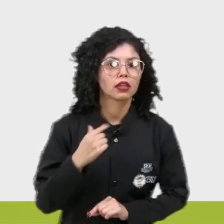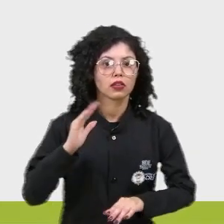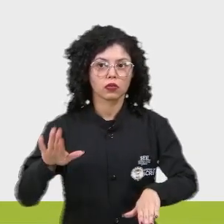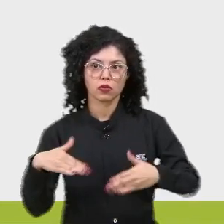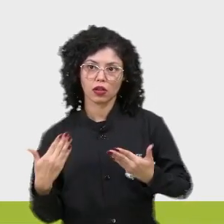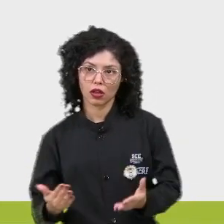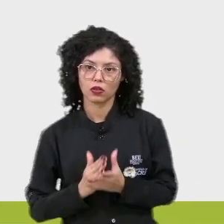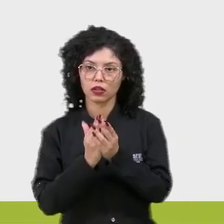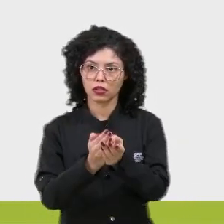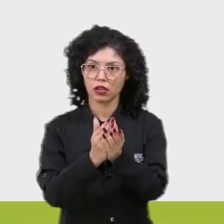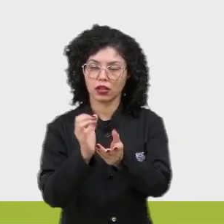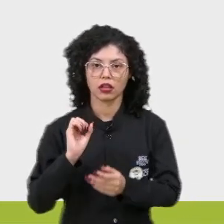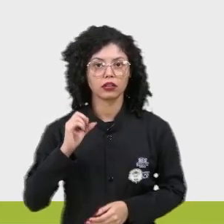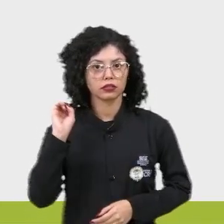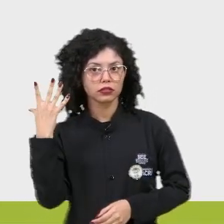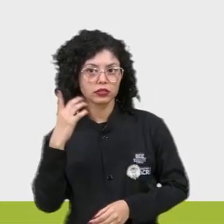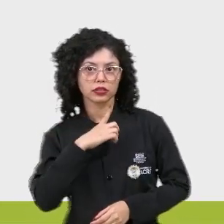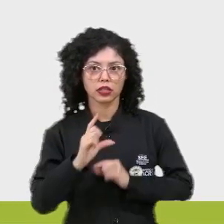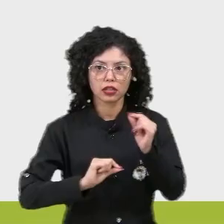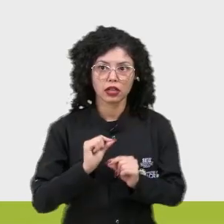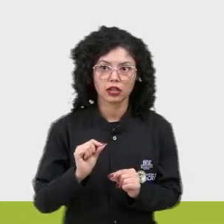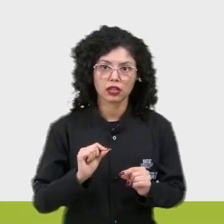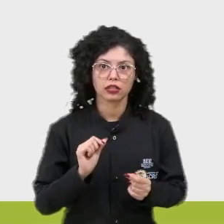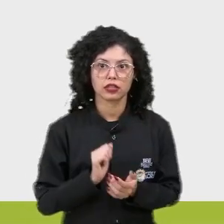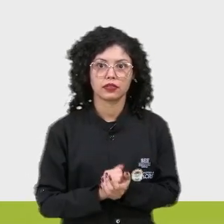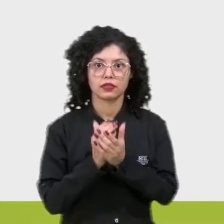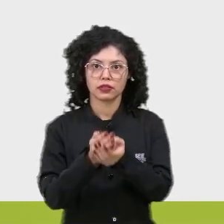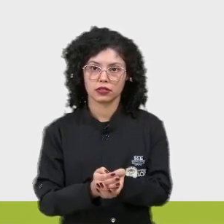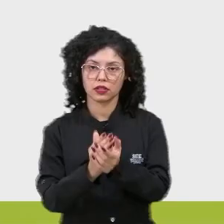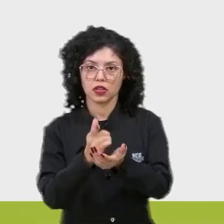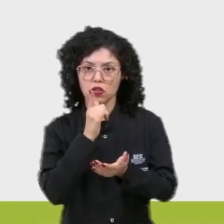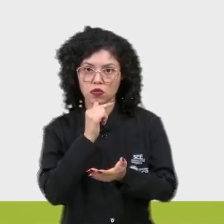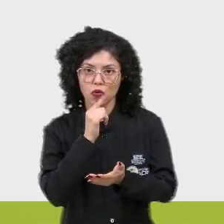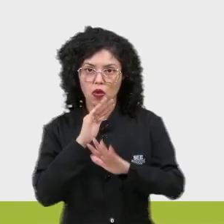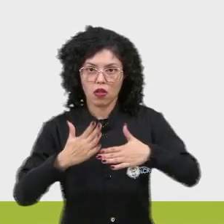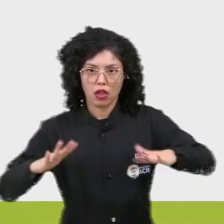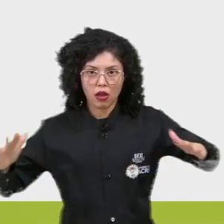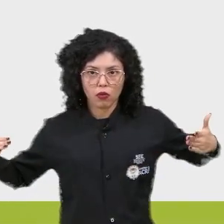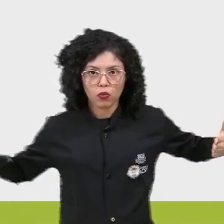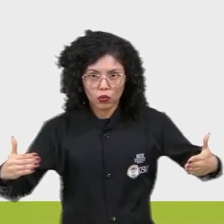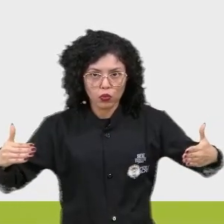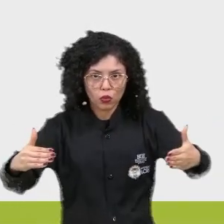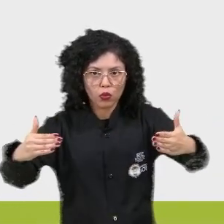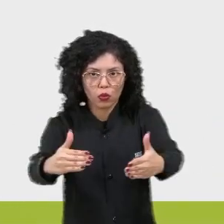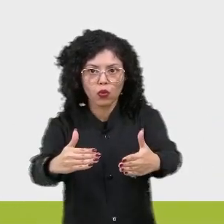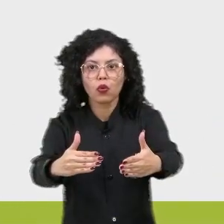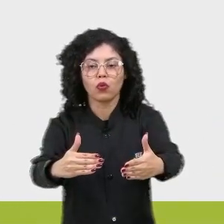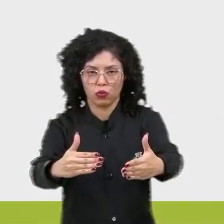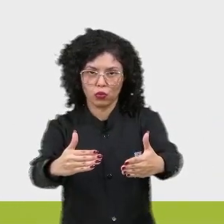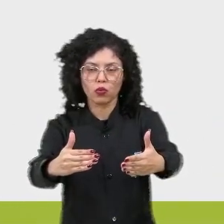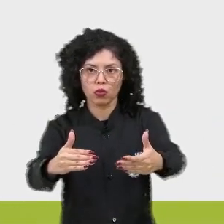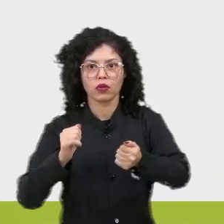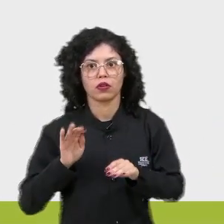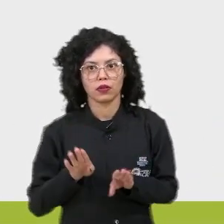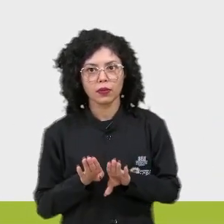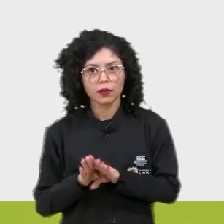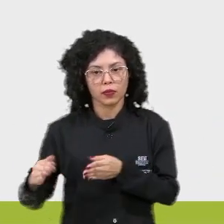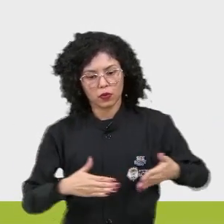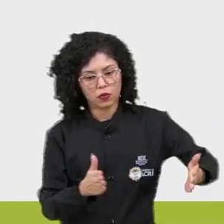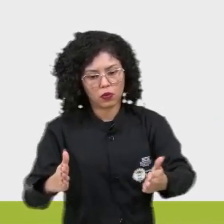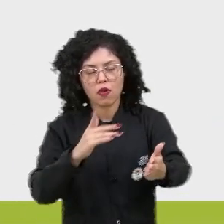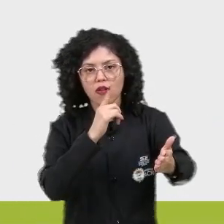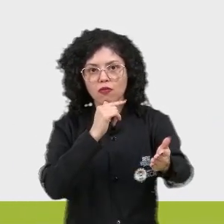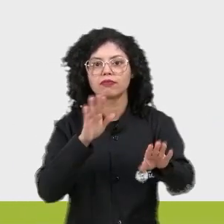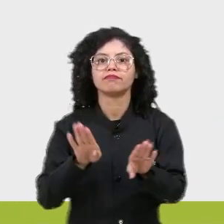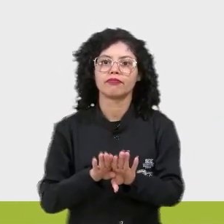qual o transporte se realiza através das águas, rios, mares e lagos. Tá? Então, é um modal que também existe